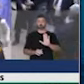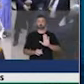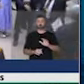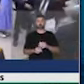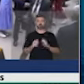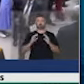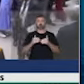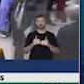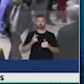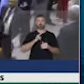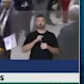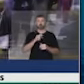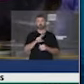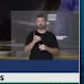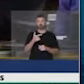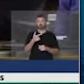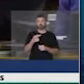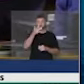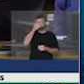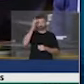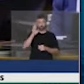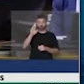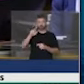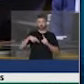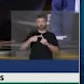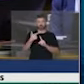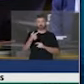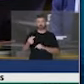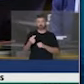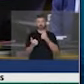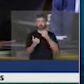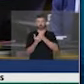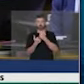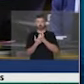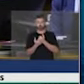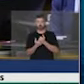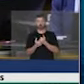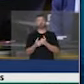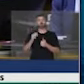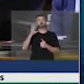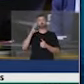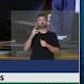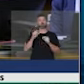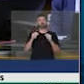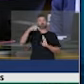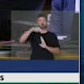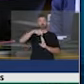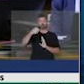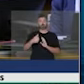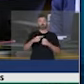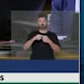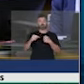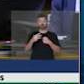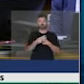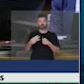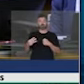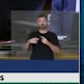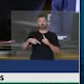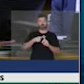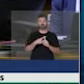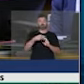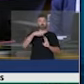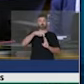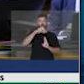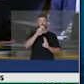A comissão será composta de 27 membros titulares, igual ao número de suplentes, designados de acordo com o parágrafo 1º do artigo 33, combinado com o